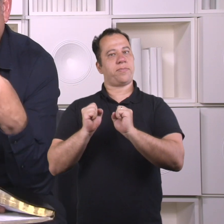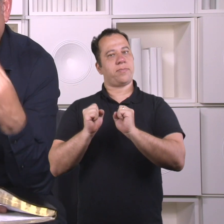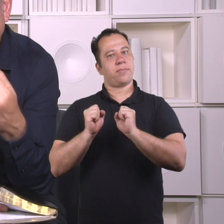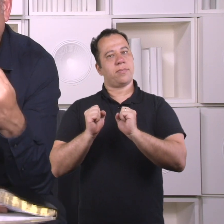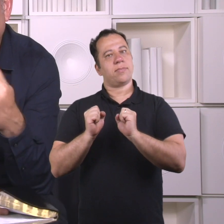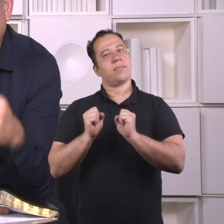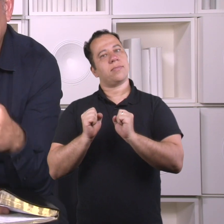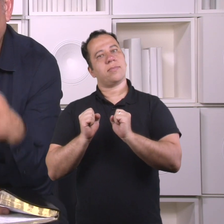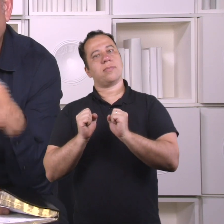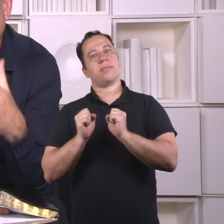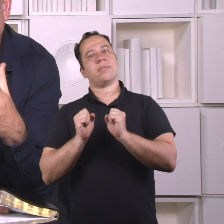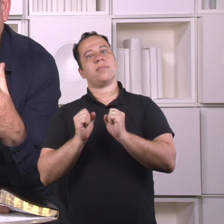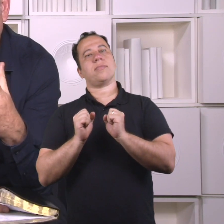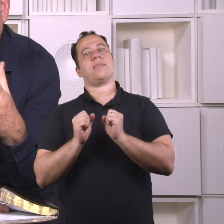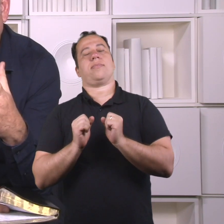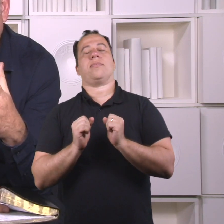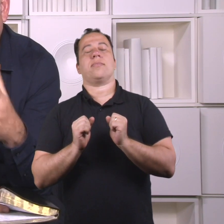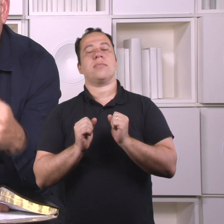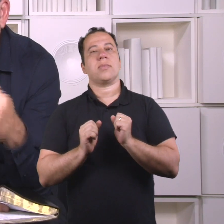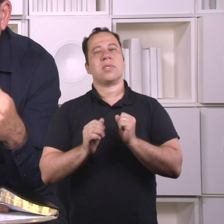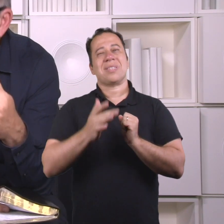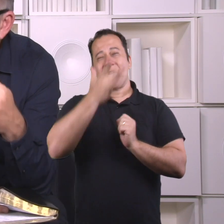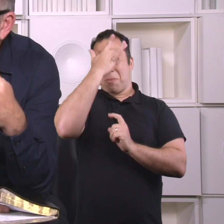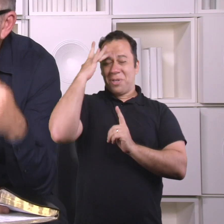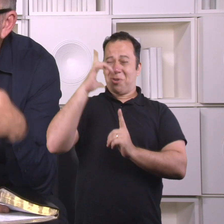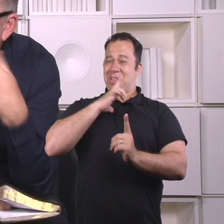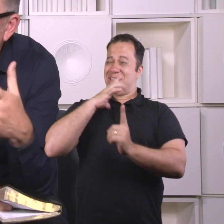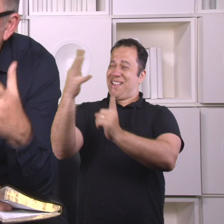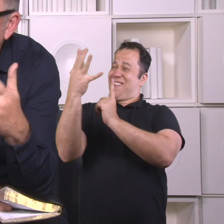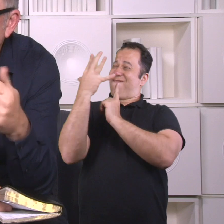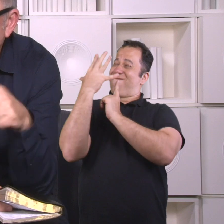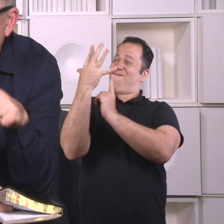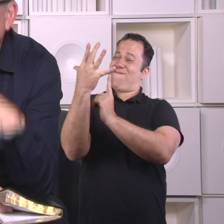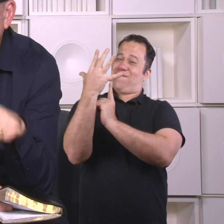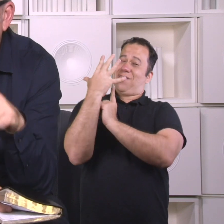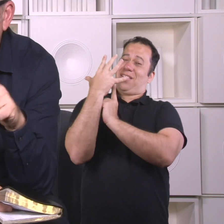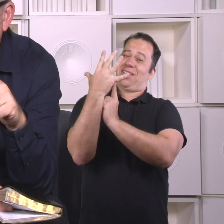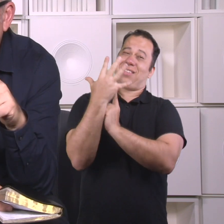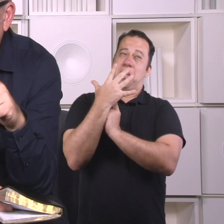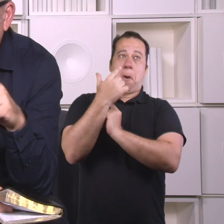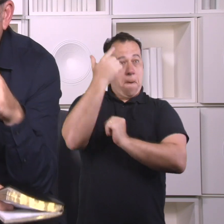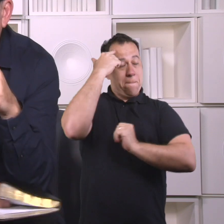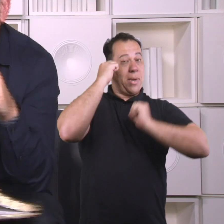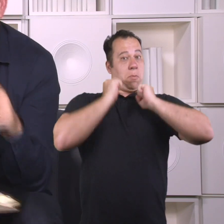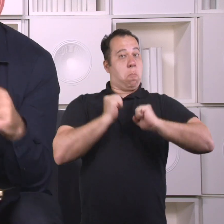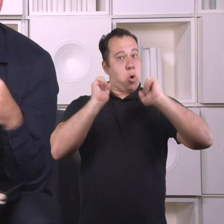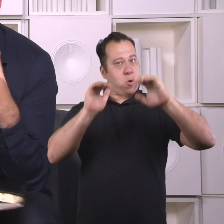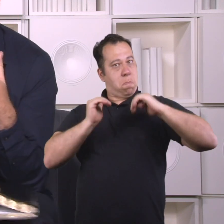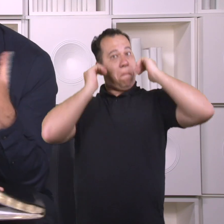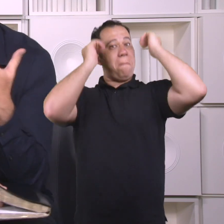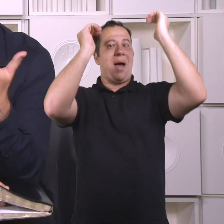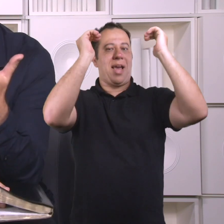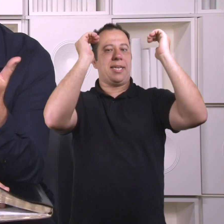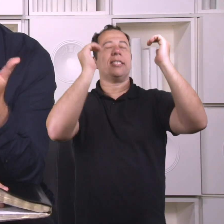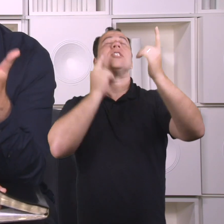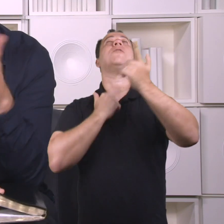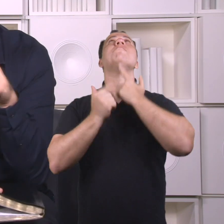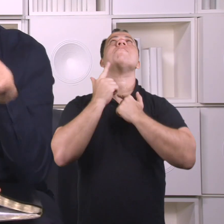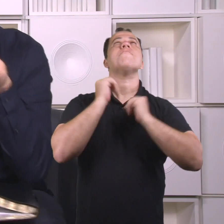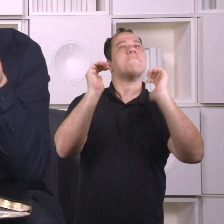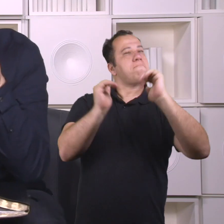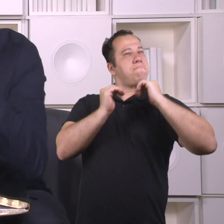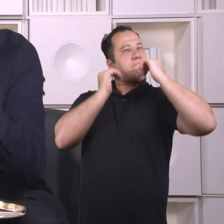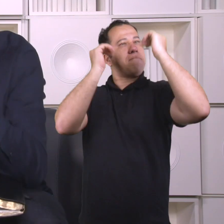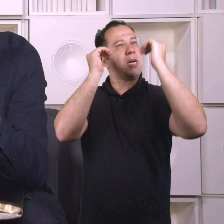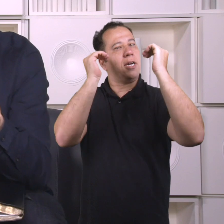pessoa começa a acreditar que pode, e que pode mais do que de fato pode, ou que pode mais do que de